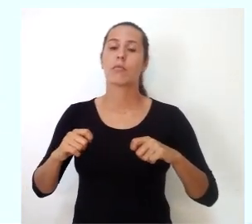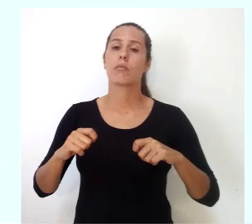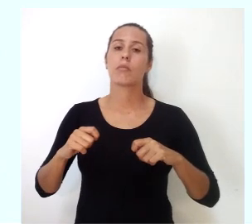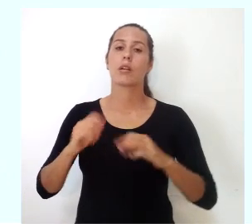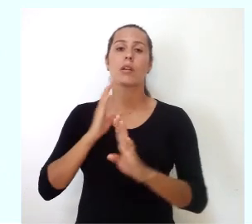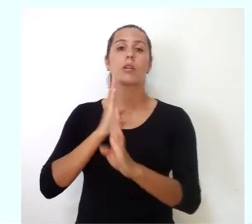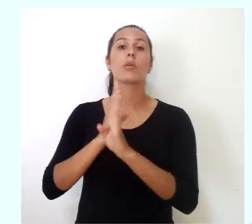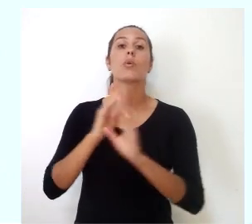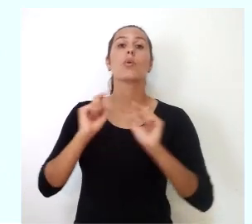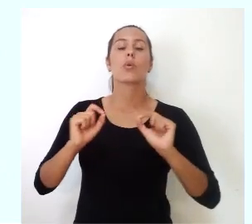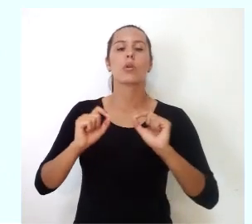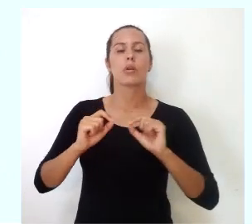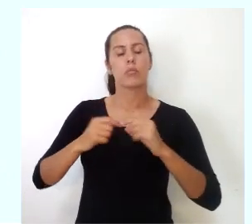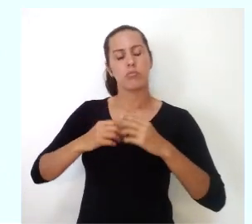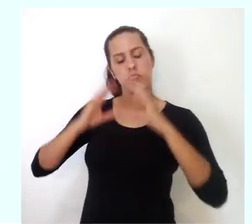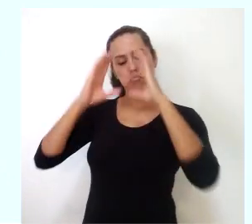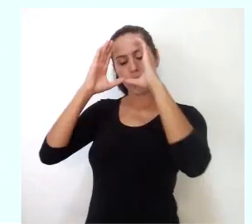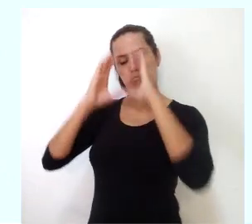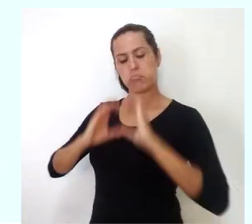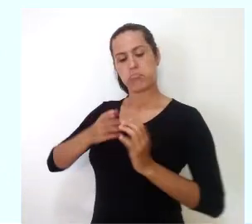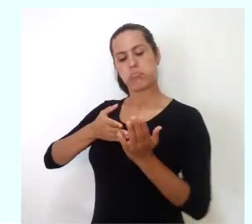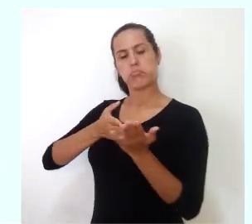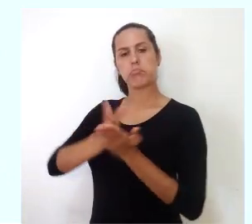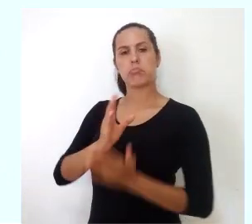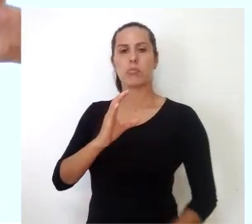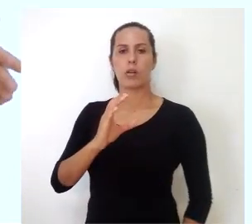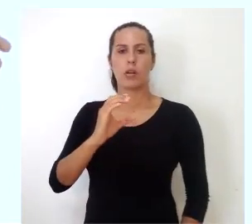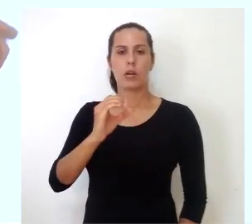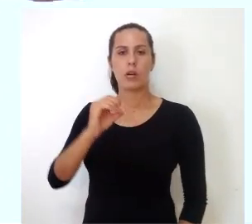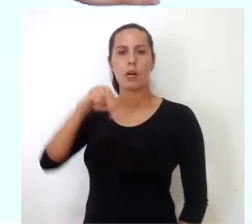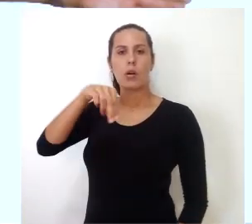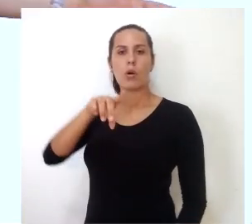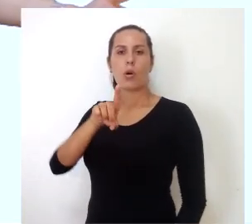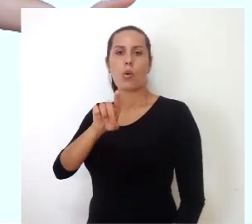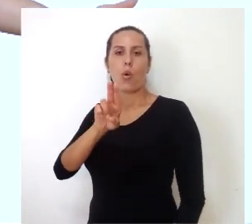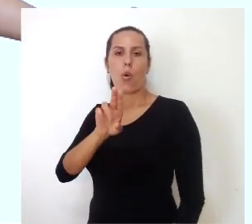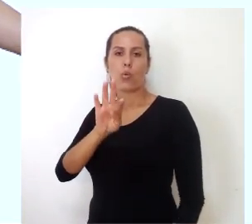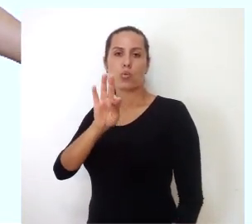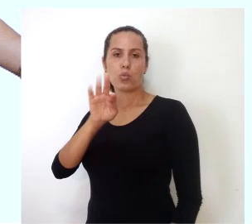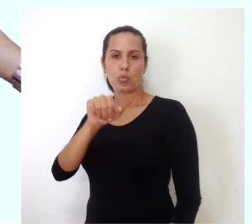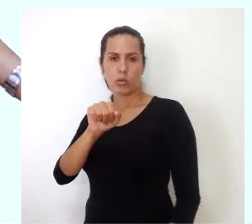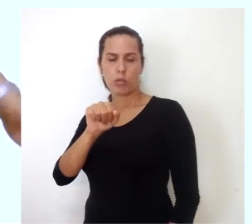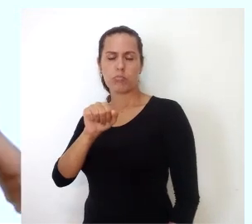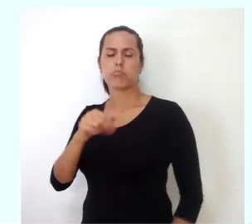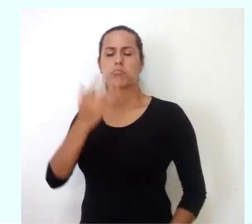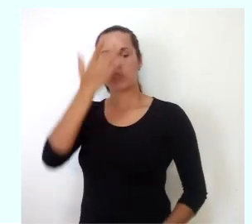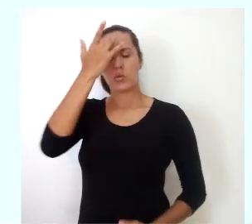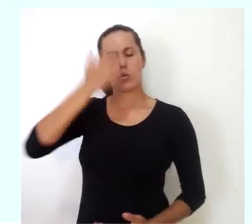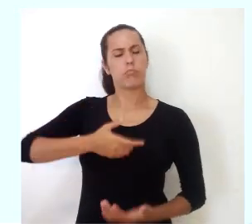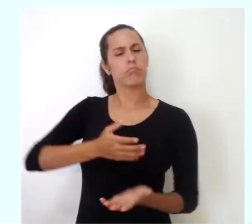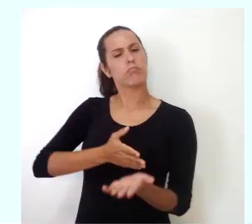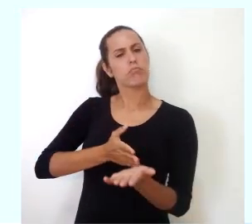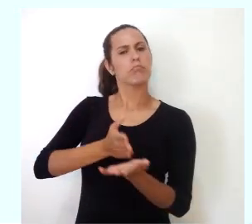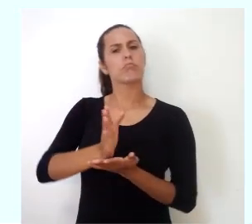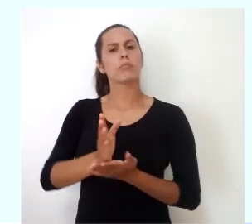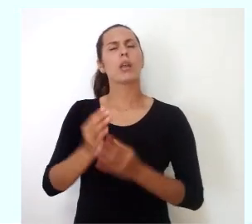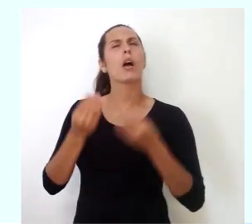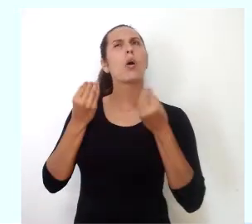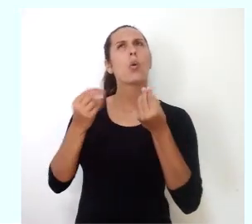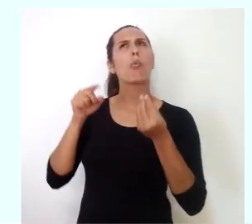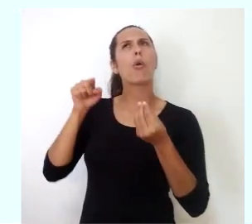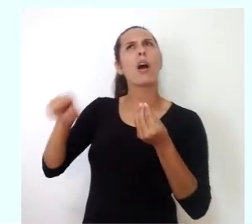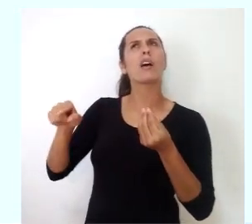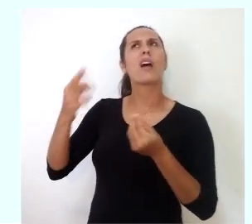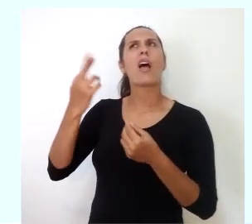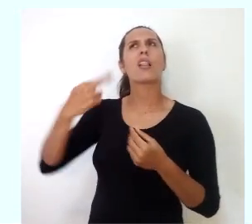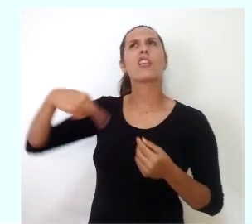A conduta, certo? Ou seja, como uma pessoa que professa aquela determinada religião, ela vai ter que